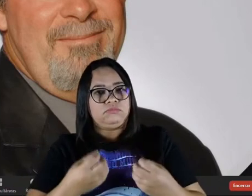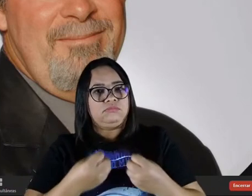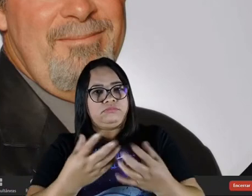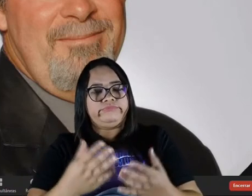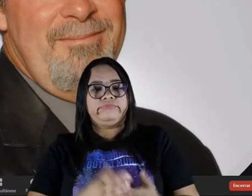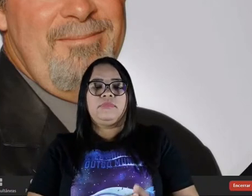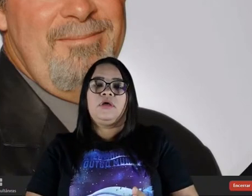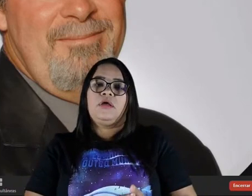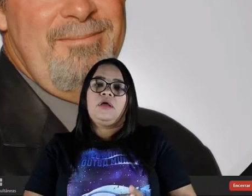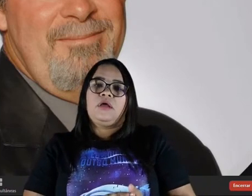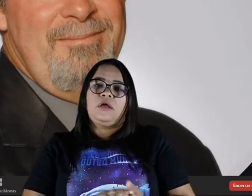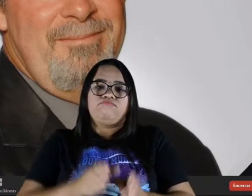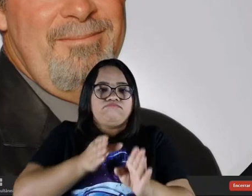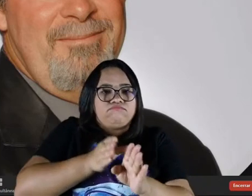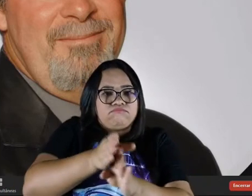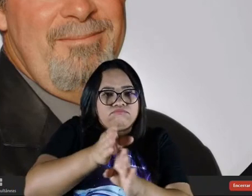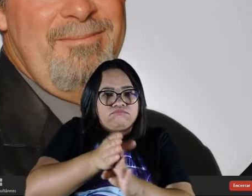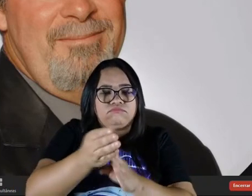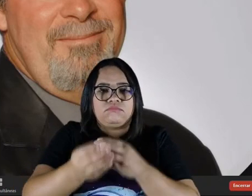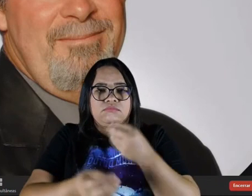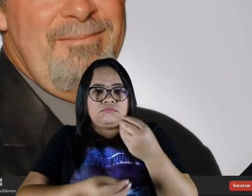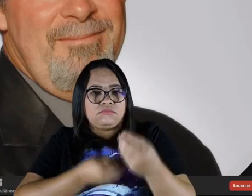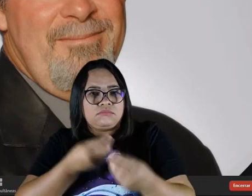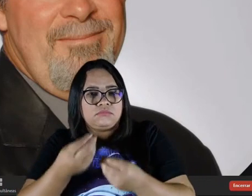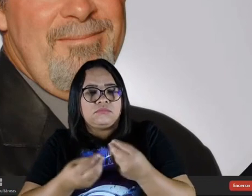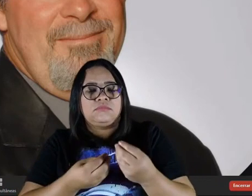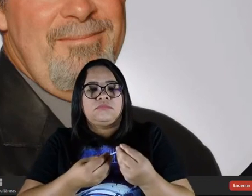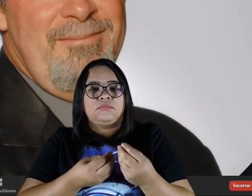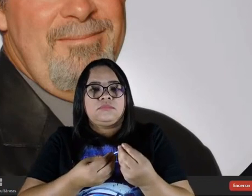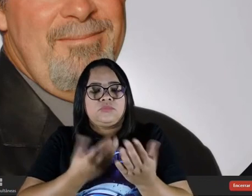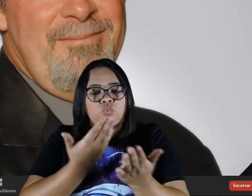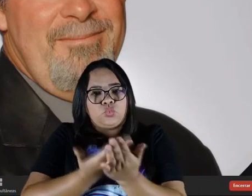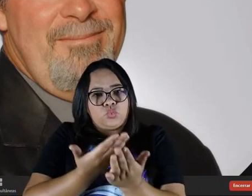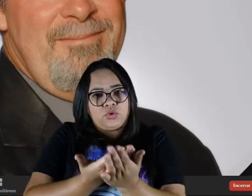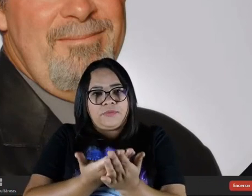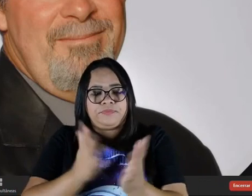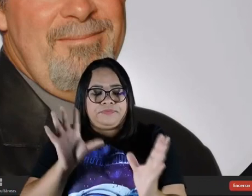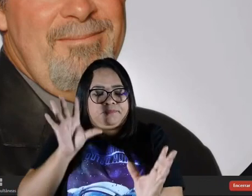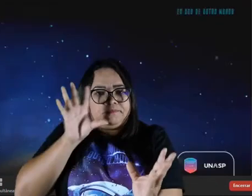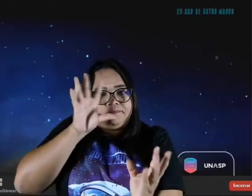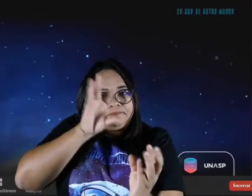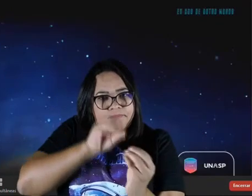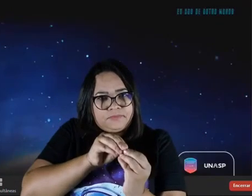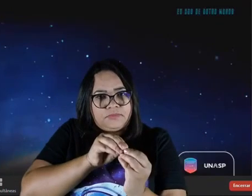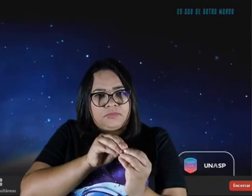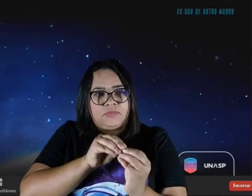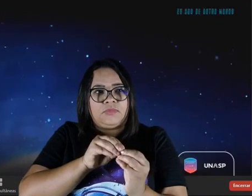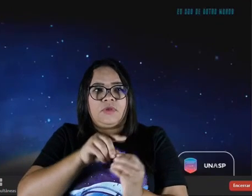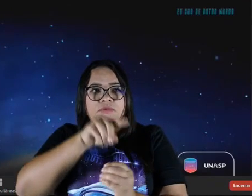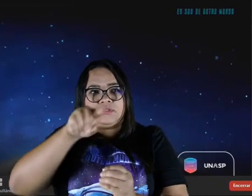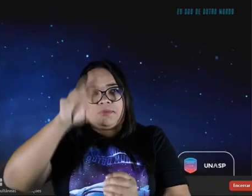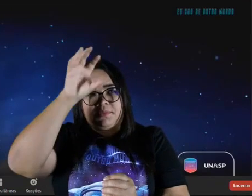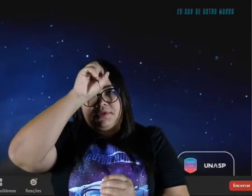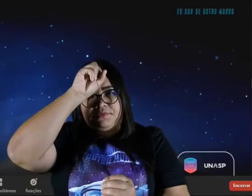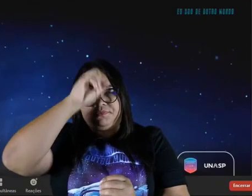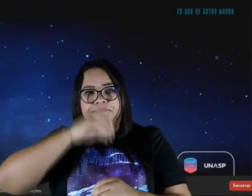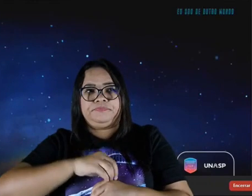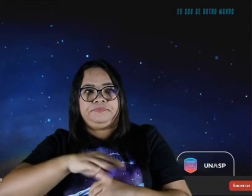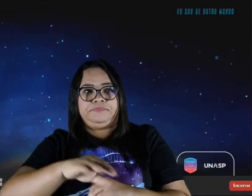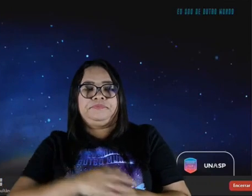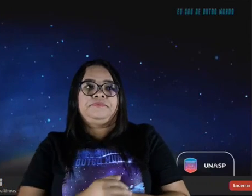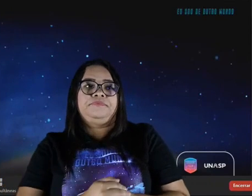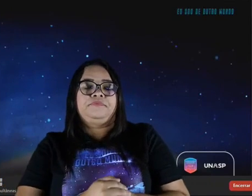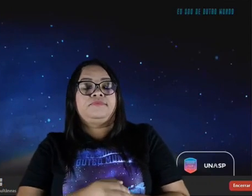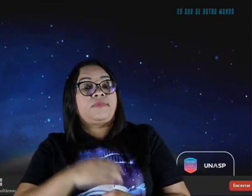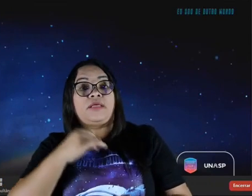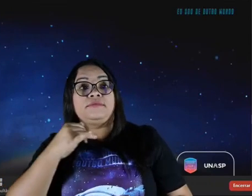alguns passos hermenêuticos fáceis, vou fazer um resumão aqui para que dê para você aprendê-los, tá bom? Ah,